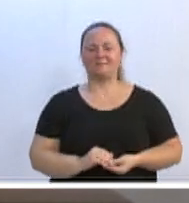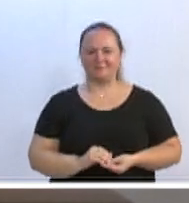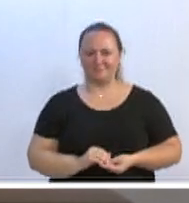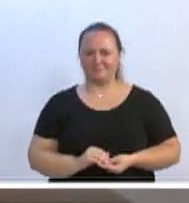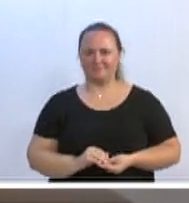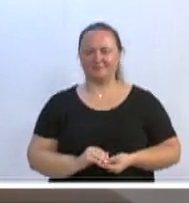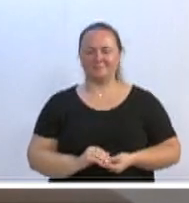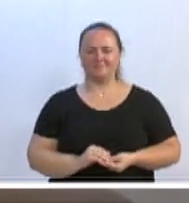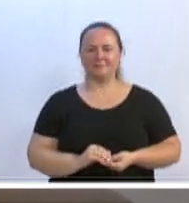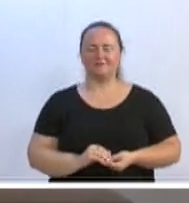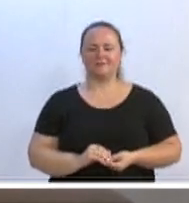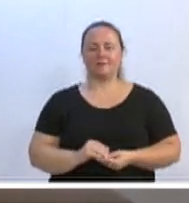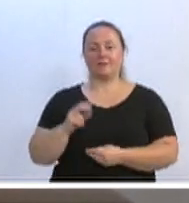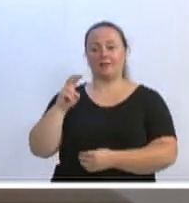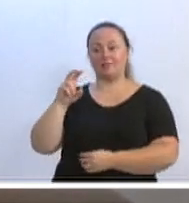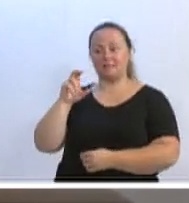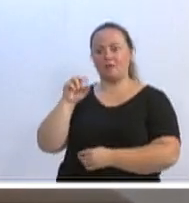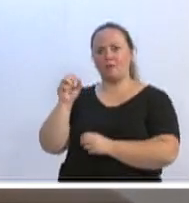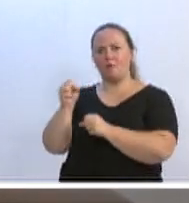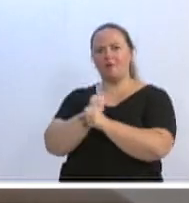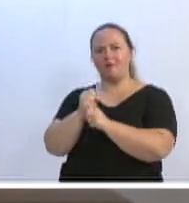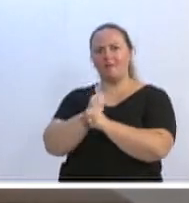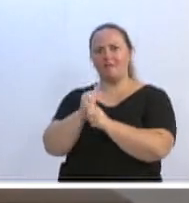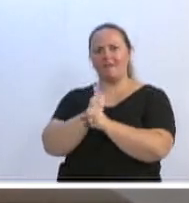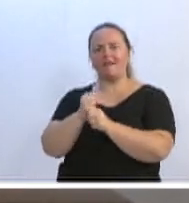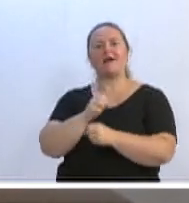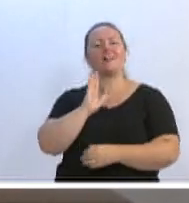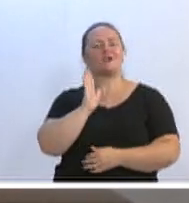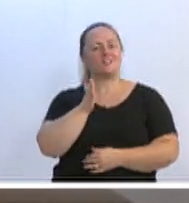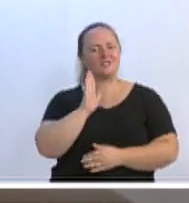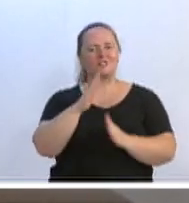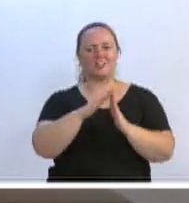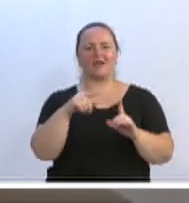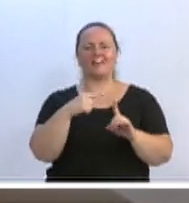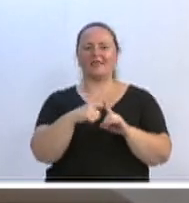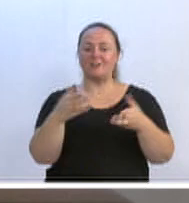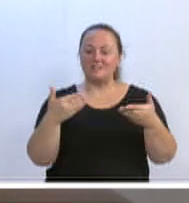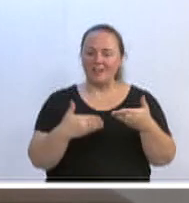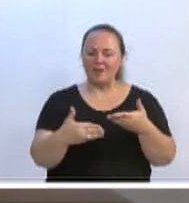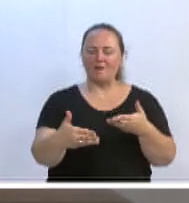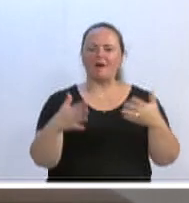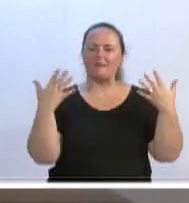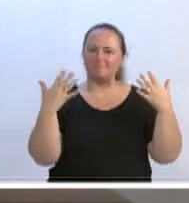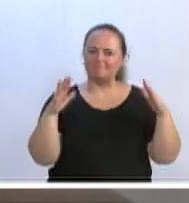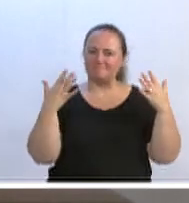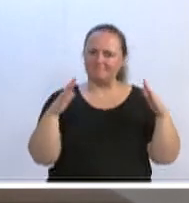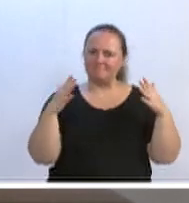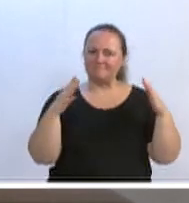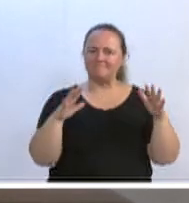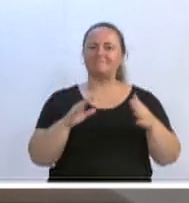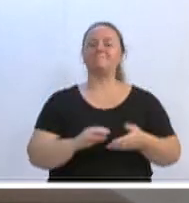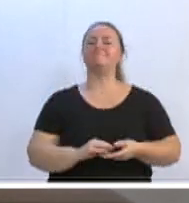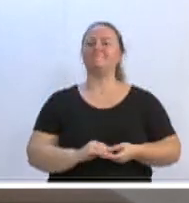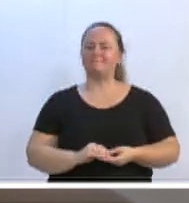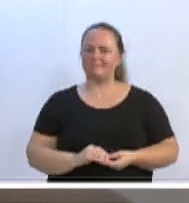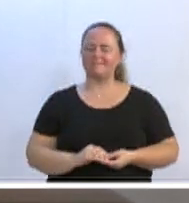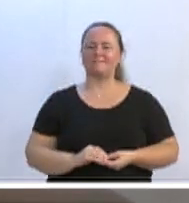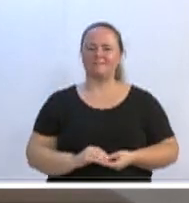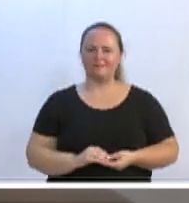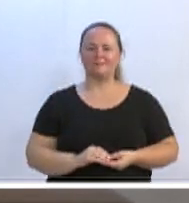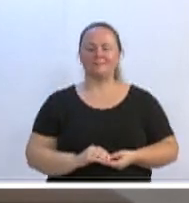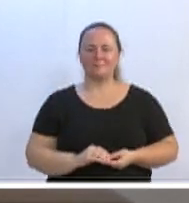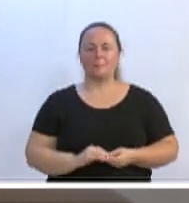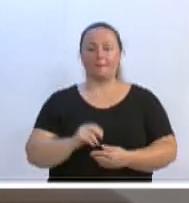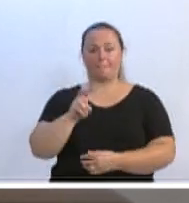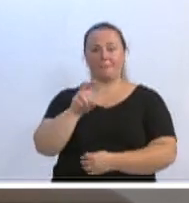50 anos da Igreja Cristã Maranata, nós estamos comemorando, e desses 50 anos, eu